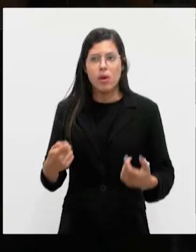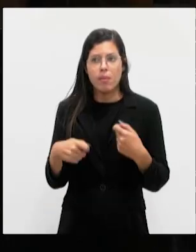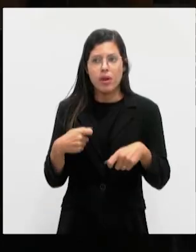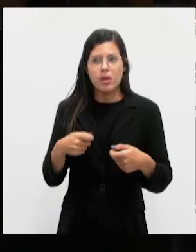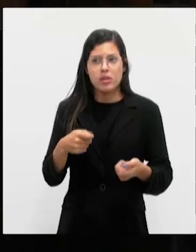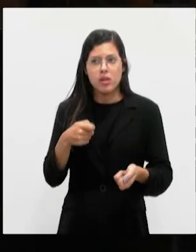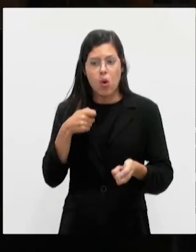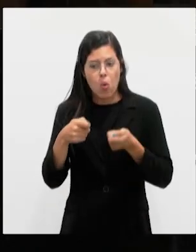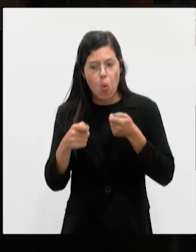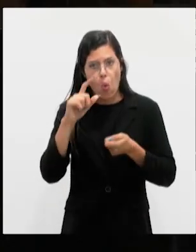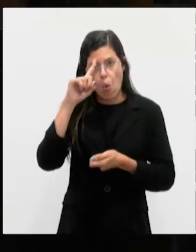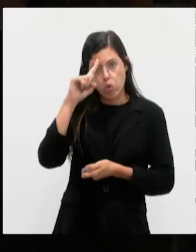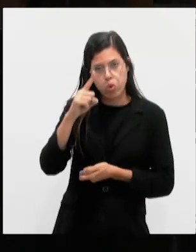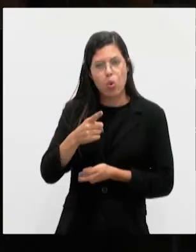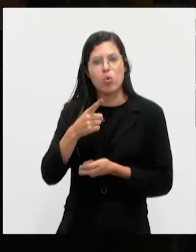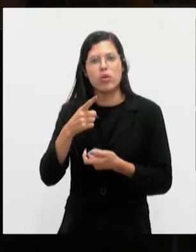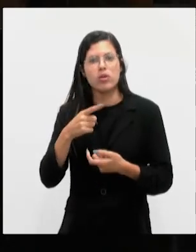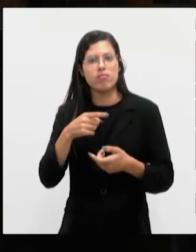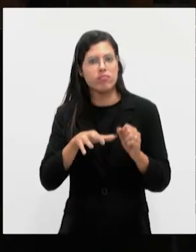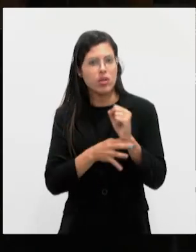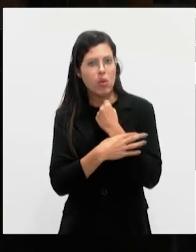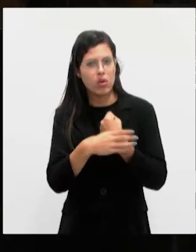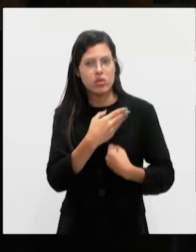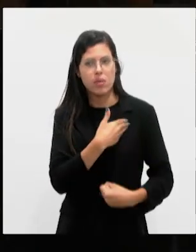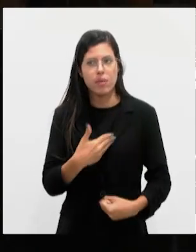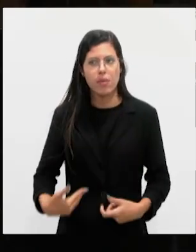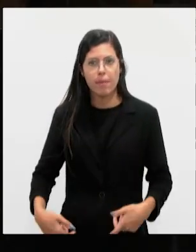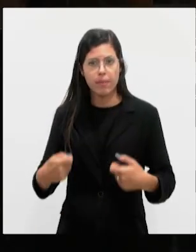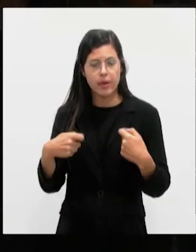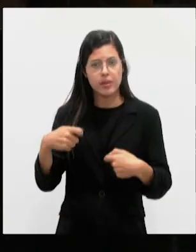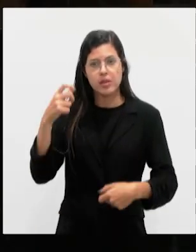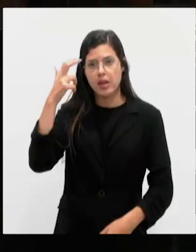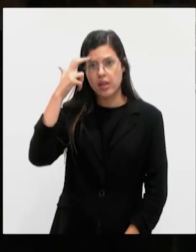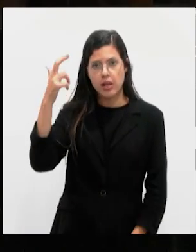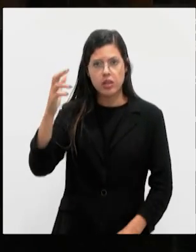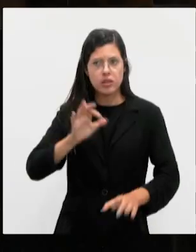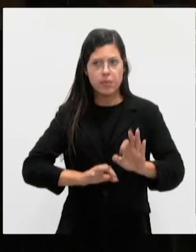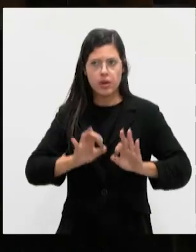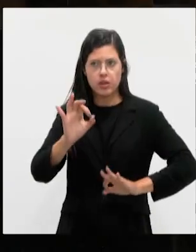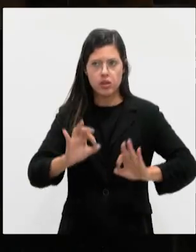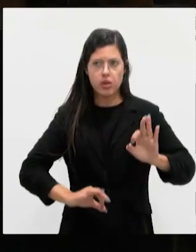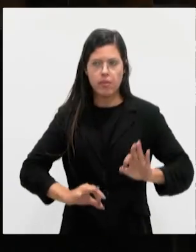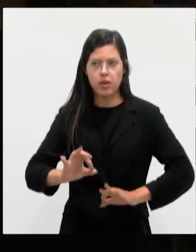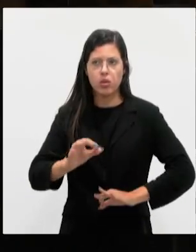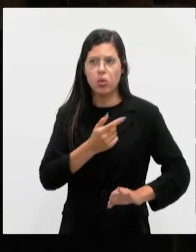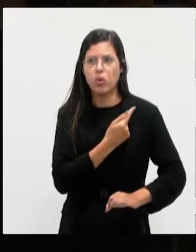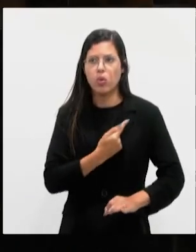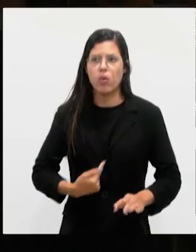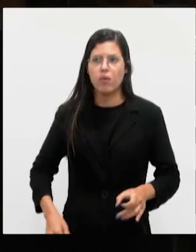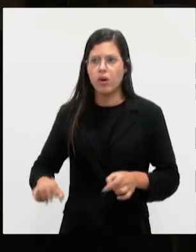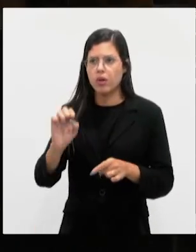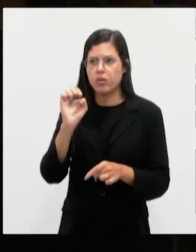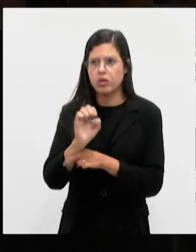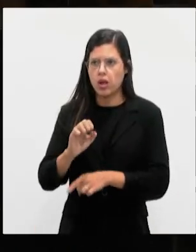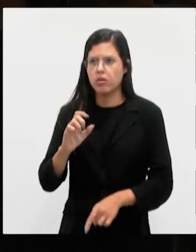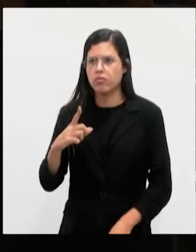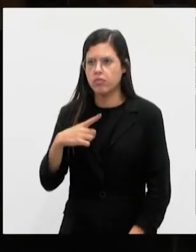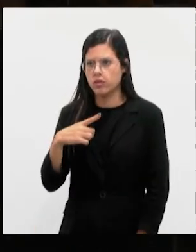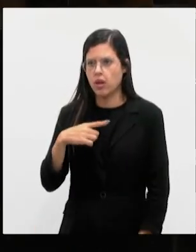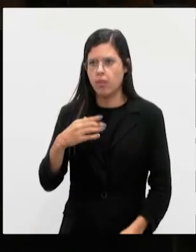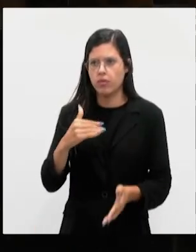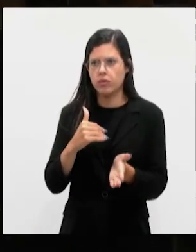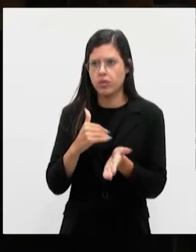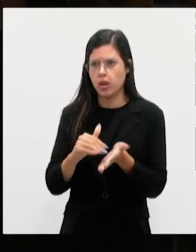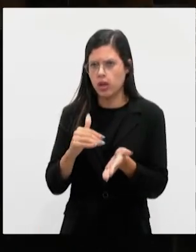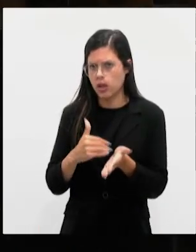comando, segurança pública requer inteligência e planejamento. No governo do estado nós temos, secretaria